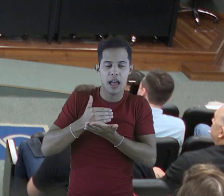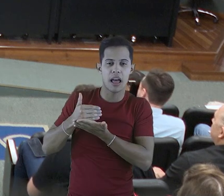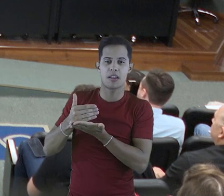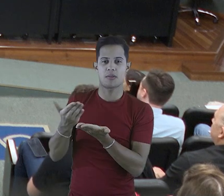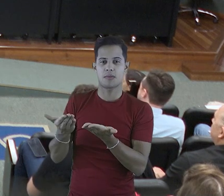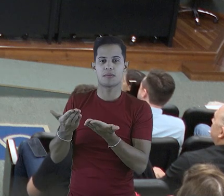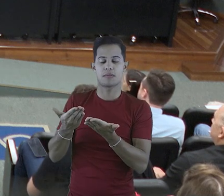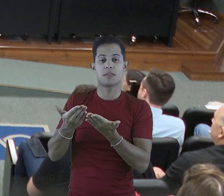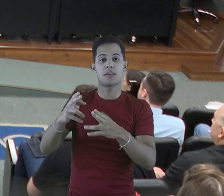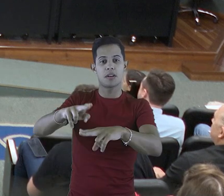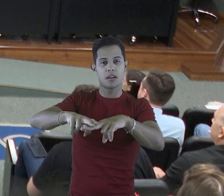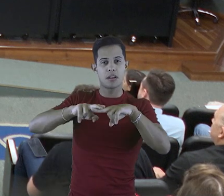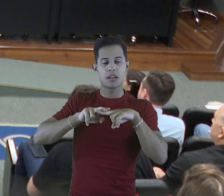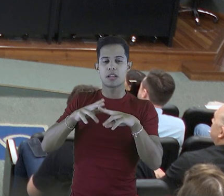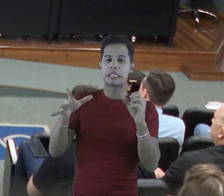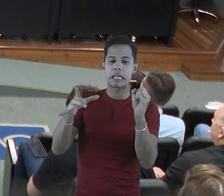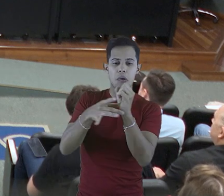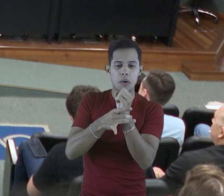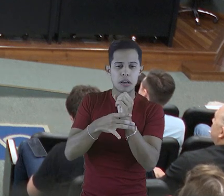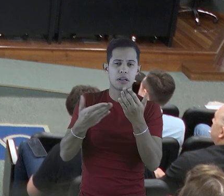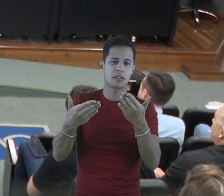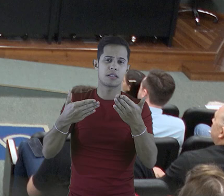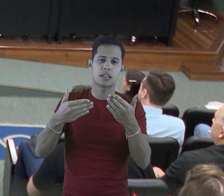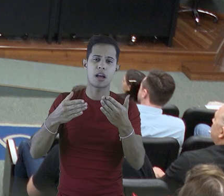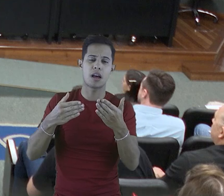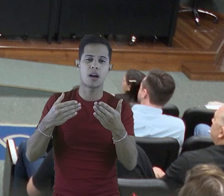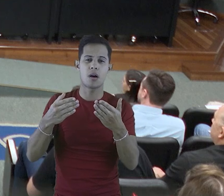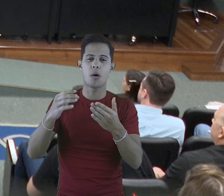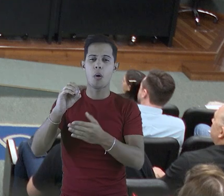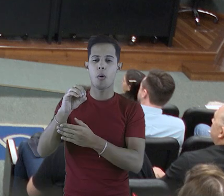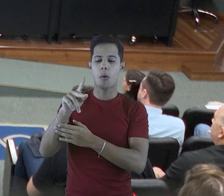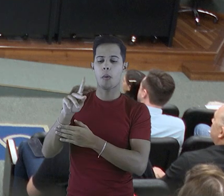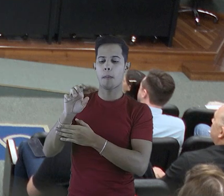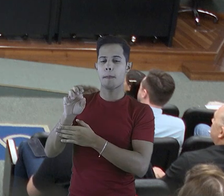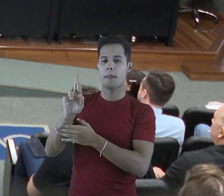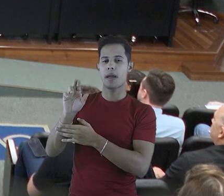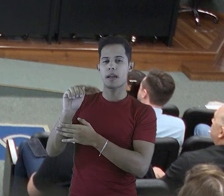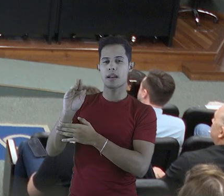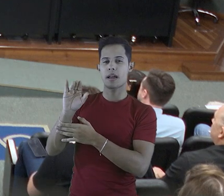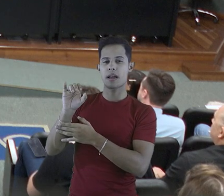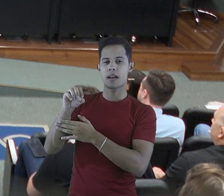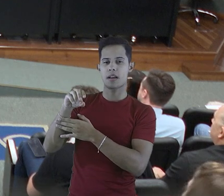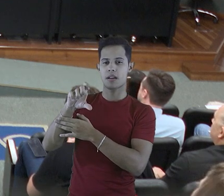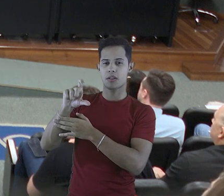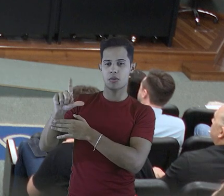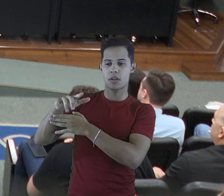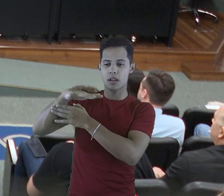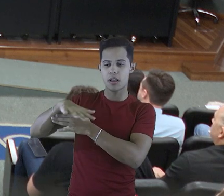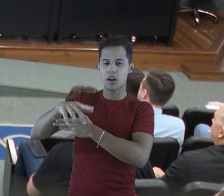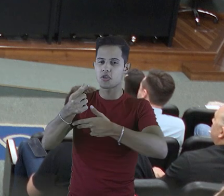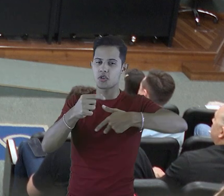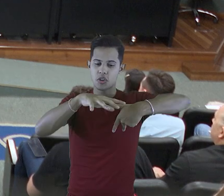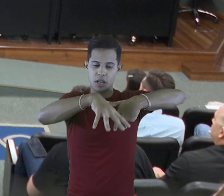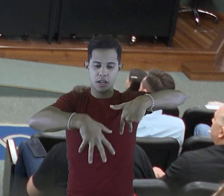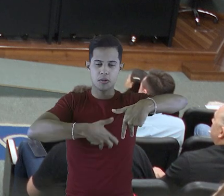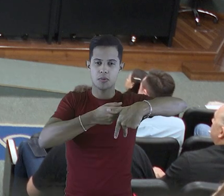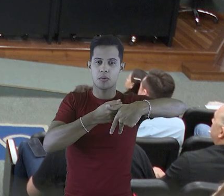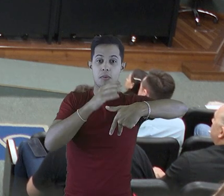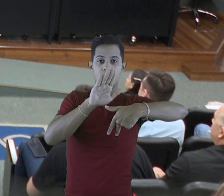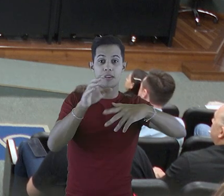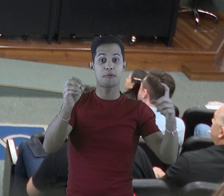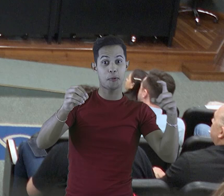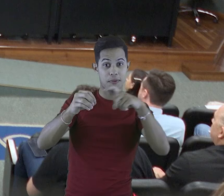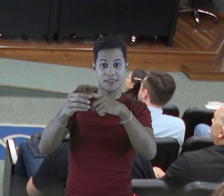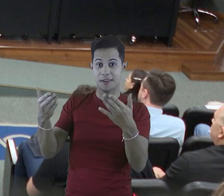informação, nesse caso, de segurança operacional. em relação à corrupção. Mas